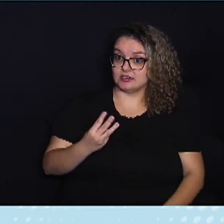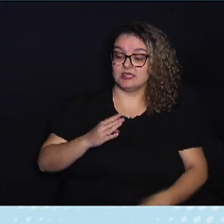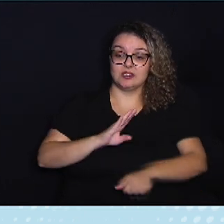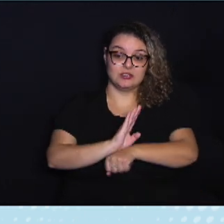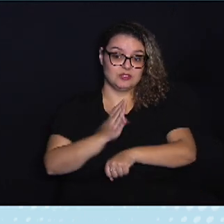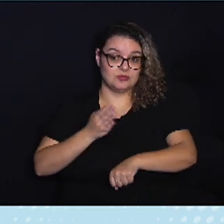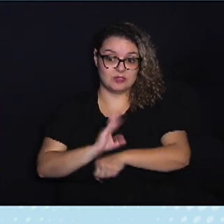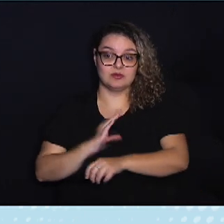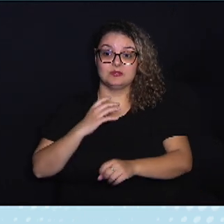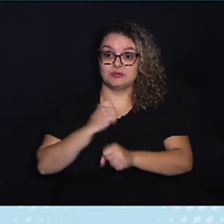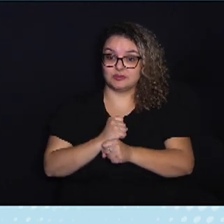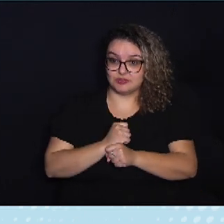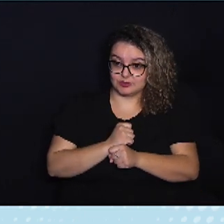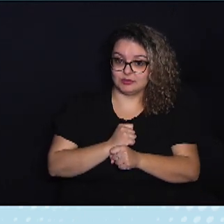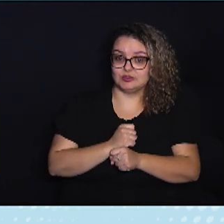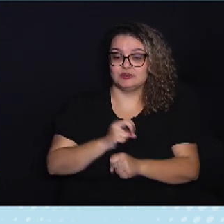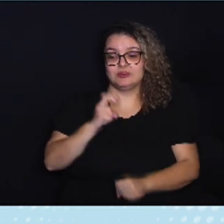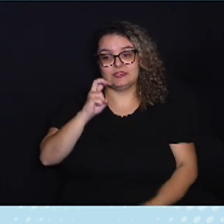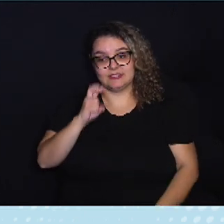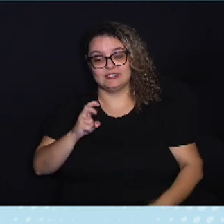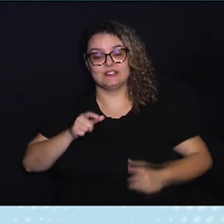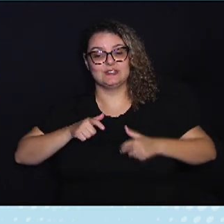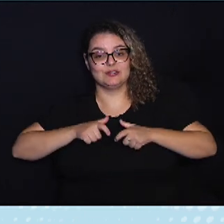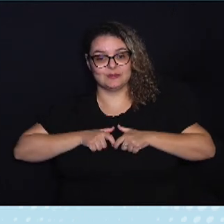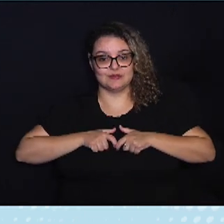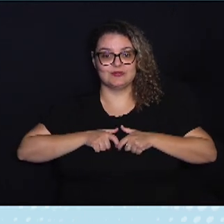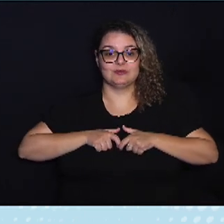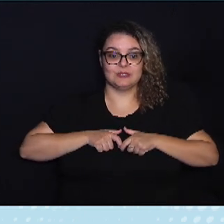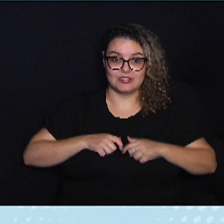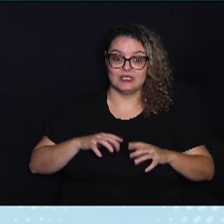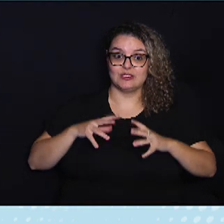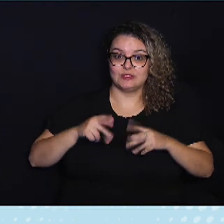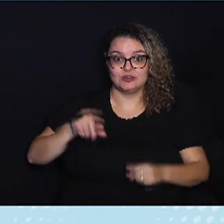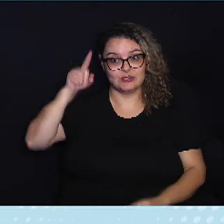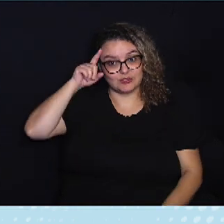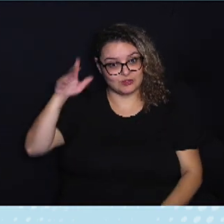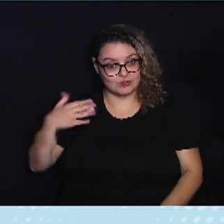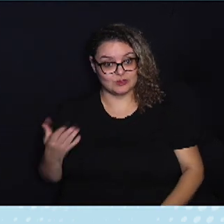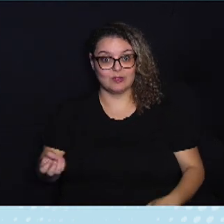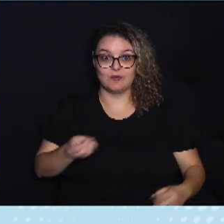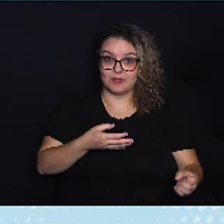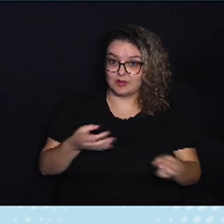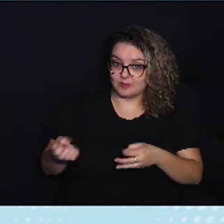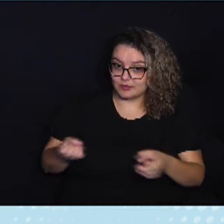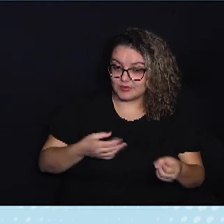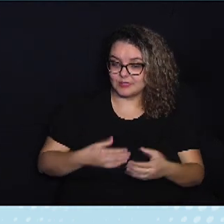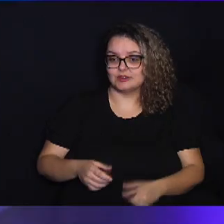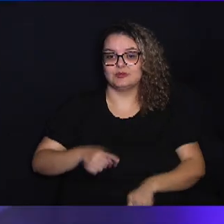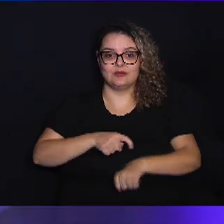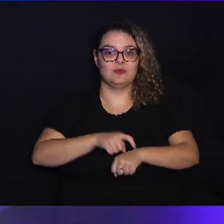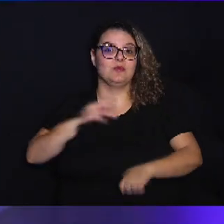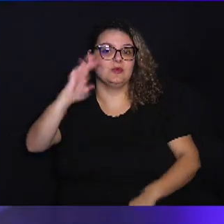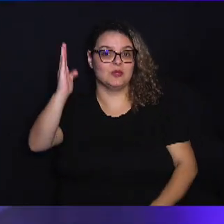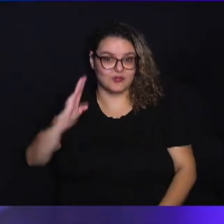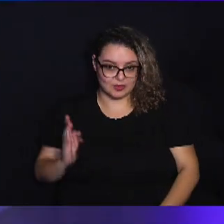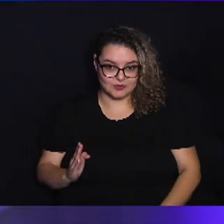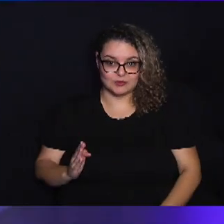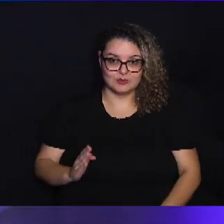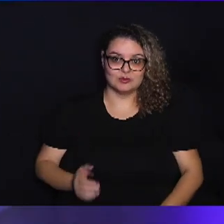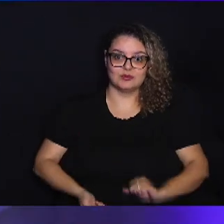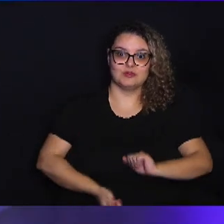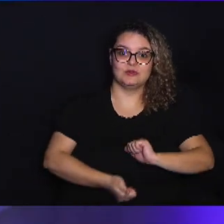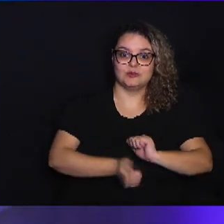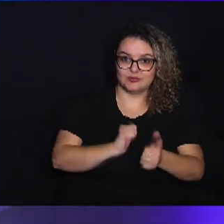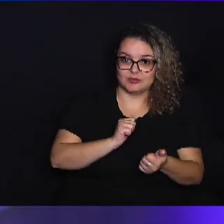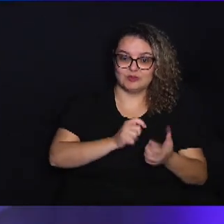bronze, totalizando 5 medalhas, e todos os dias aqui nós vamos atualizando a situação do Brasil nos Jogos